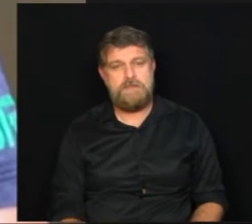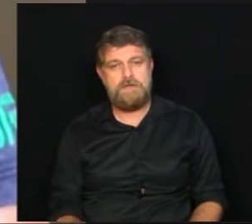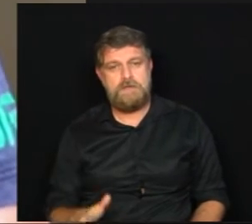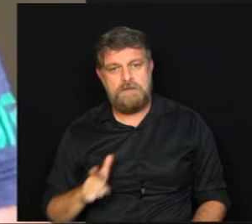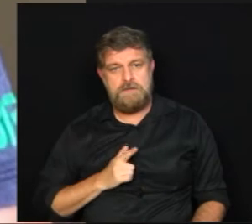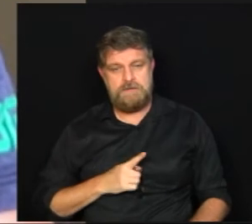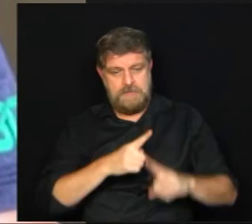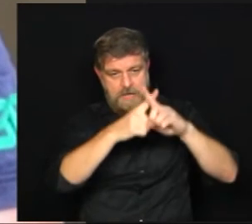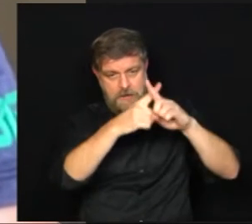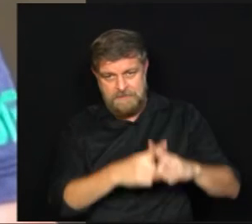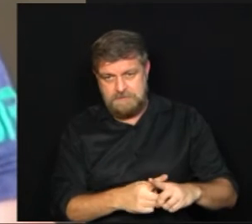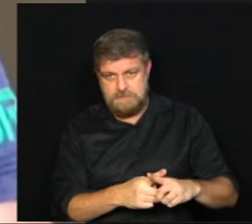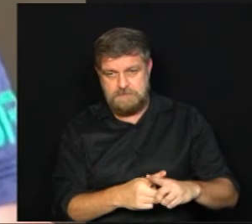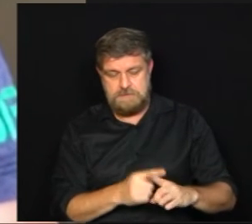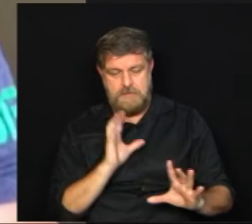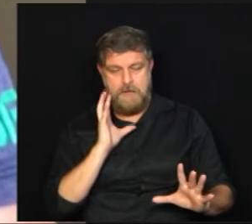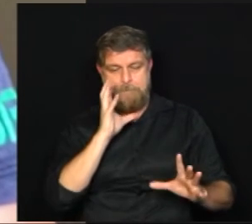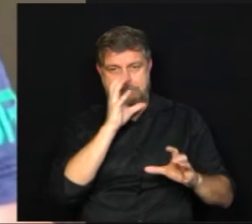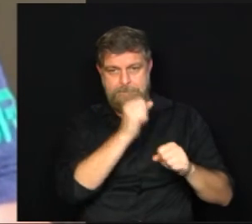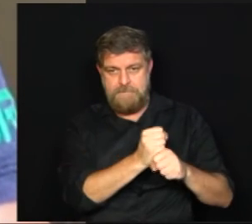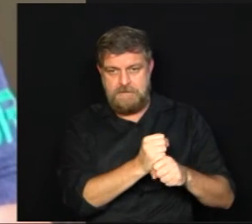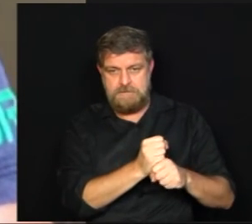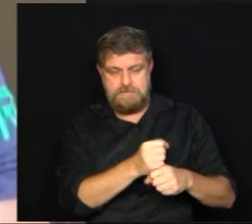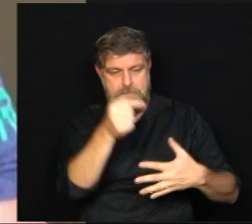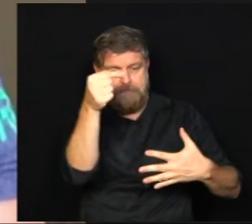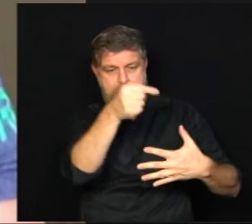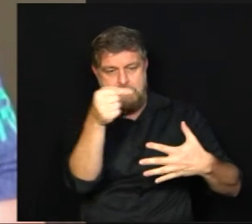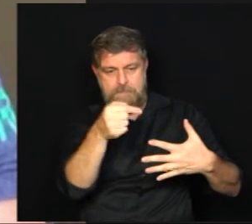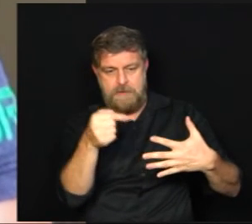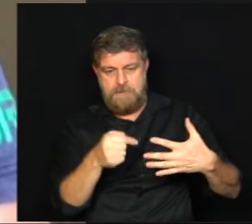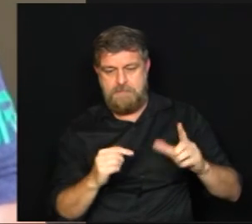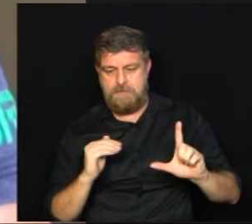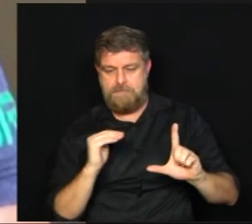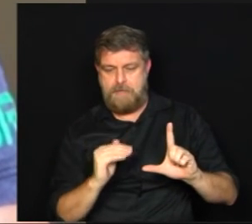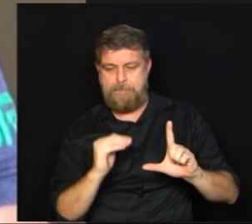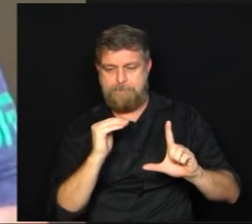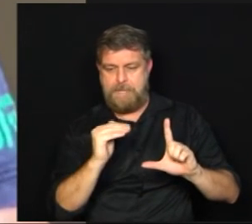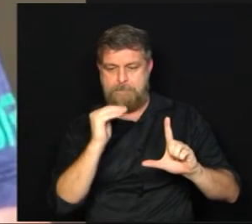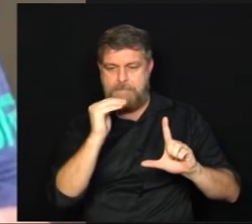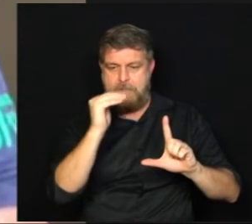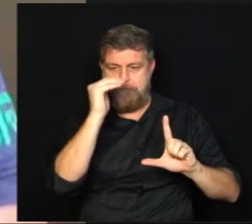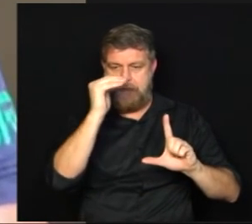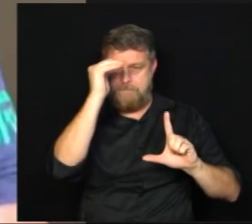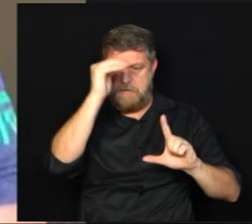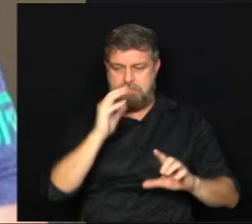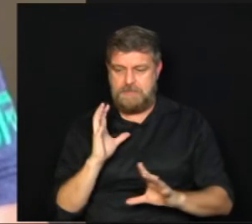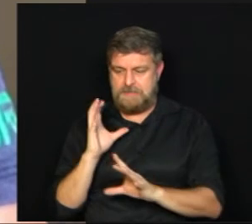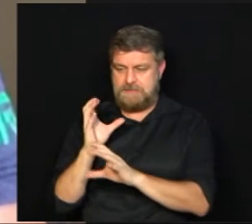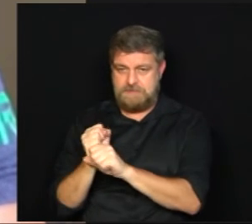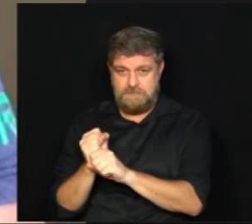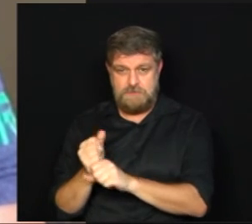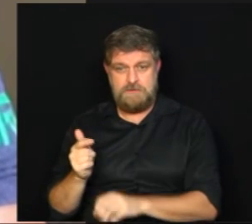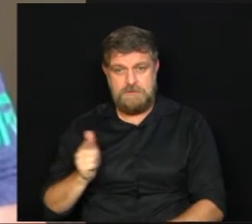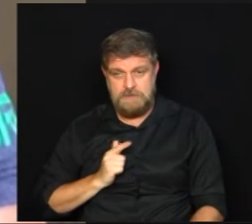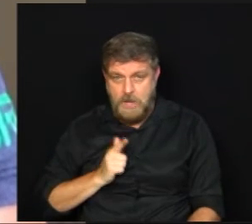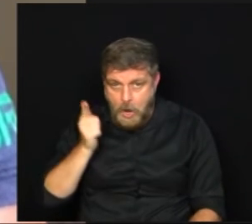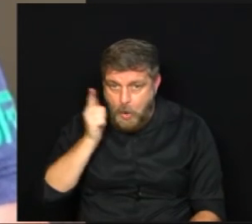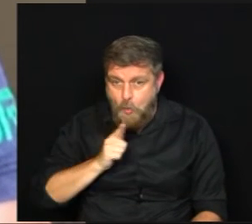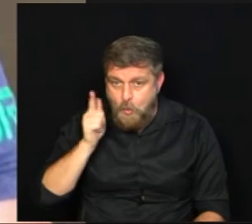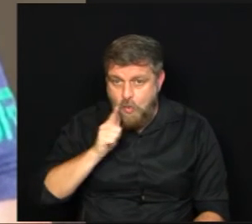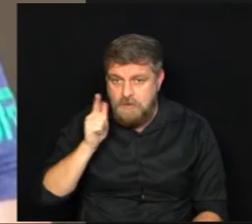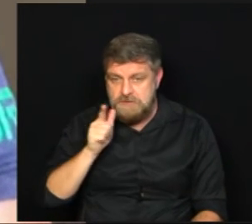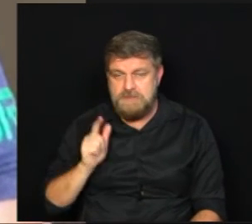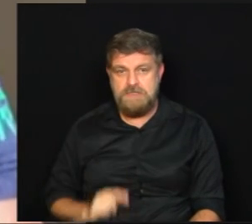dessas competições, você soma pontos, dependendo da sua colocação, e desses pontos que você vai somando para chegar